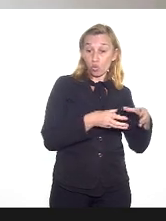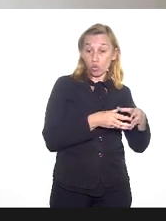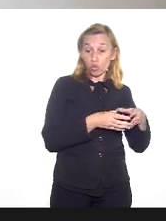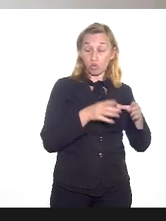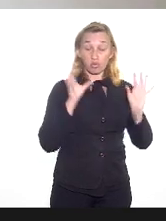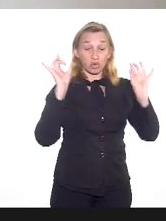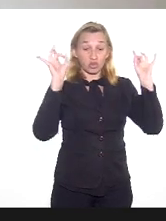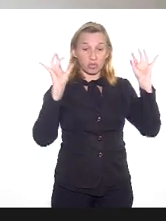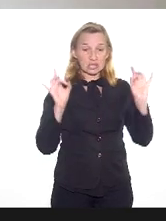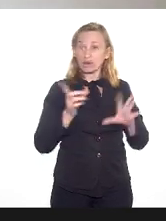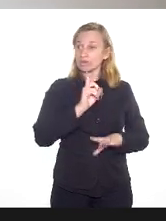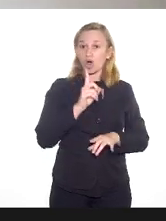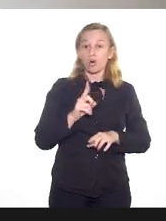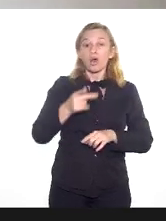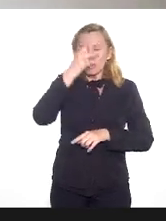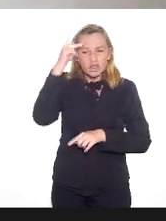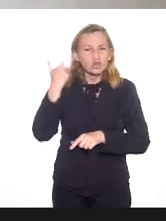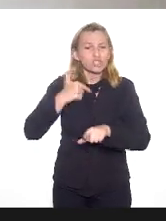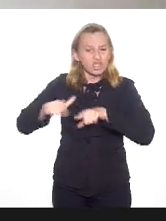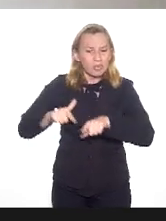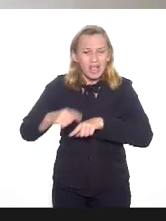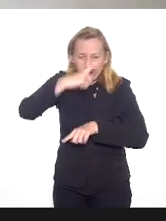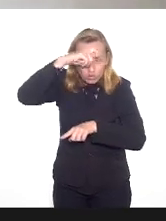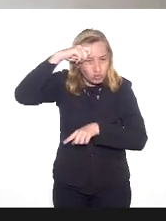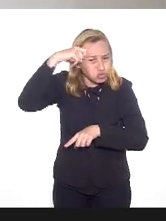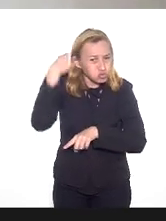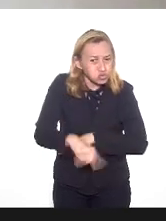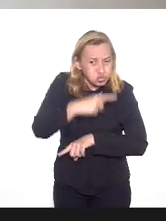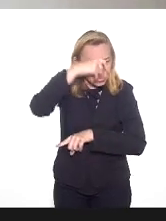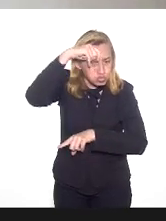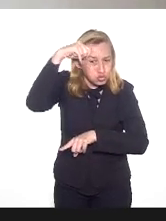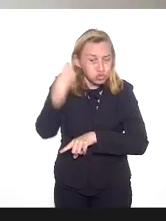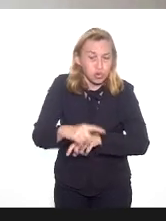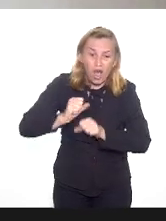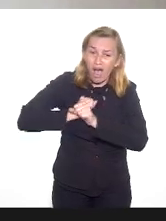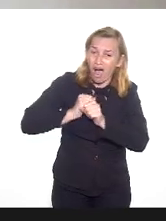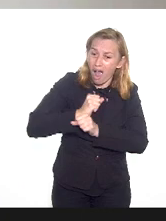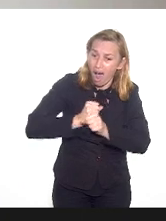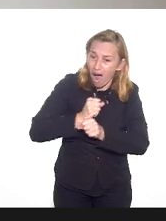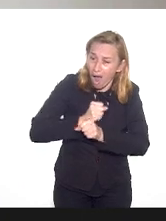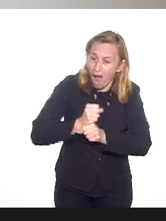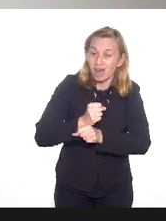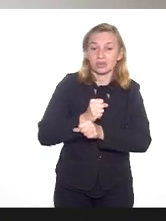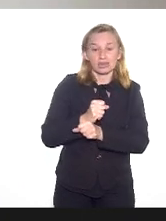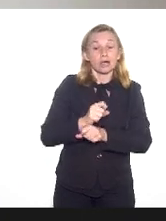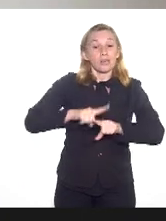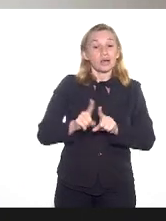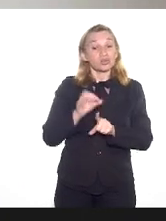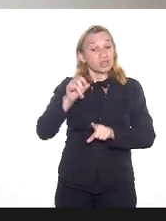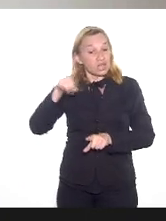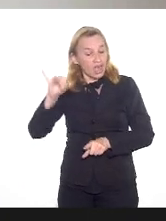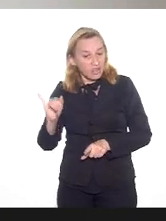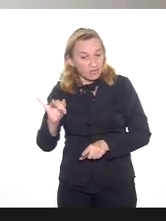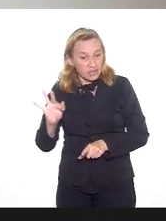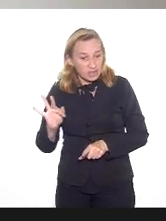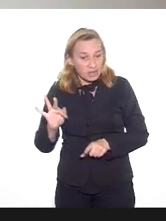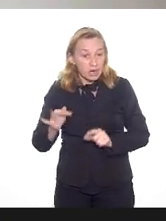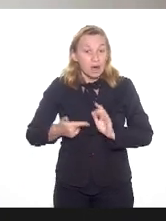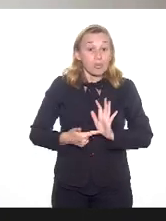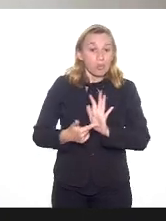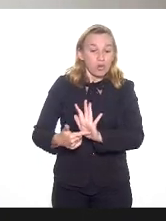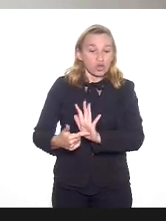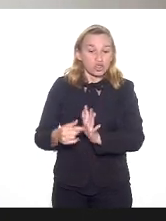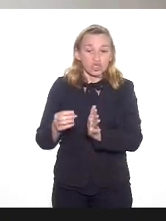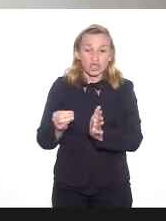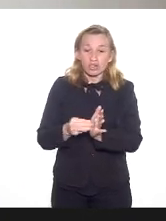privilegiados. Eles são trabalhadores que trabalharam, que contribuíram, mas o déficit atuarial aparece de forma